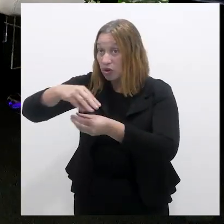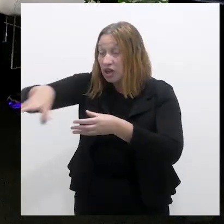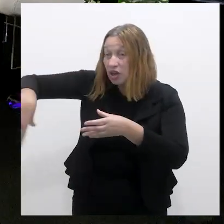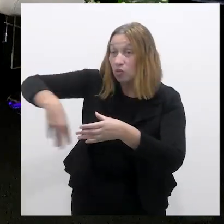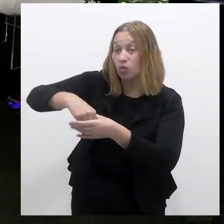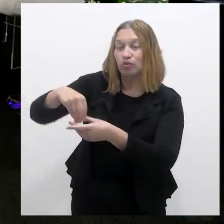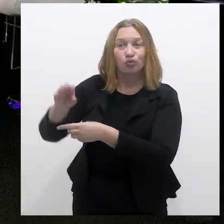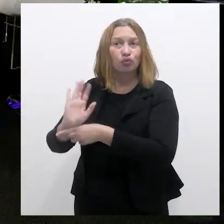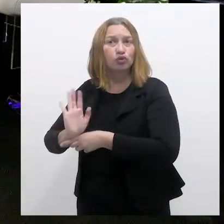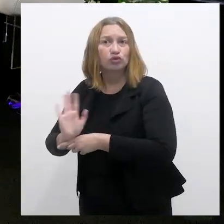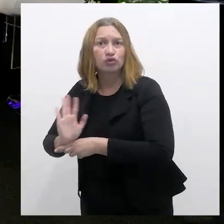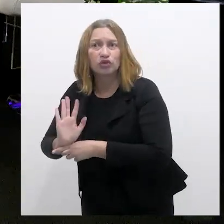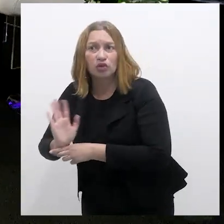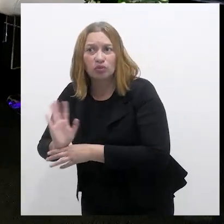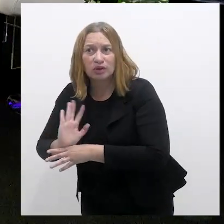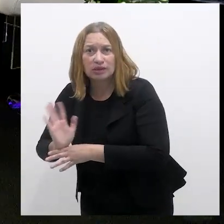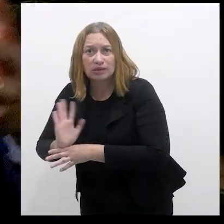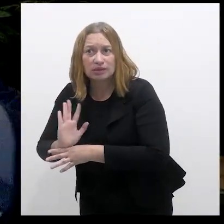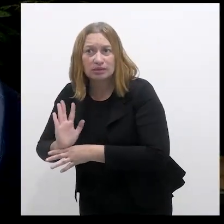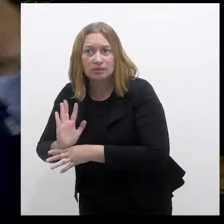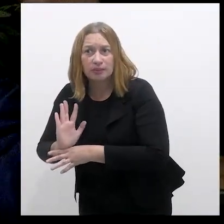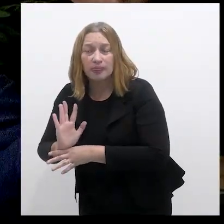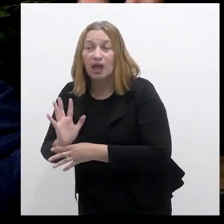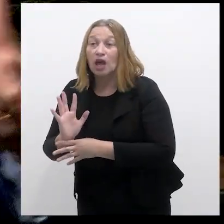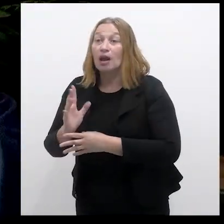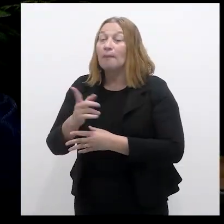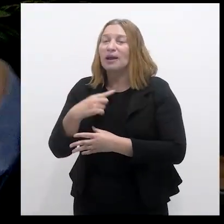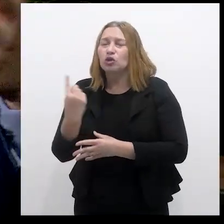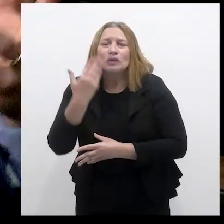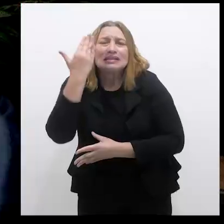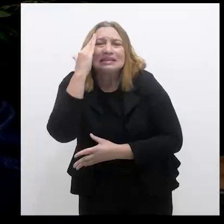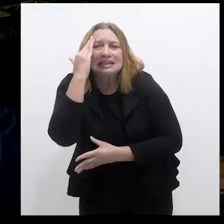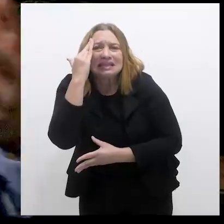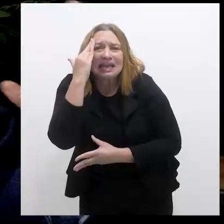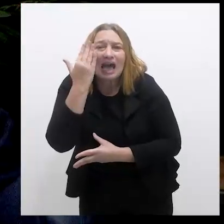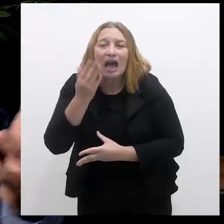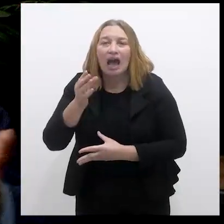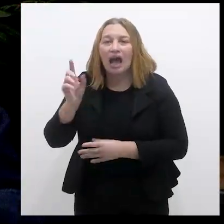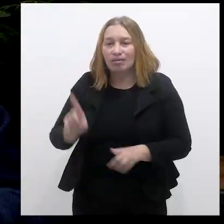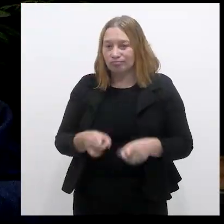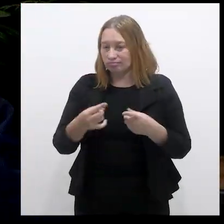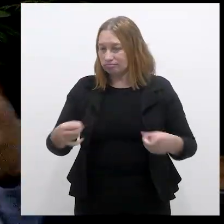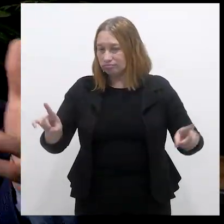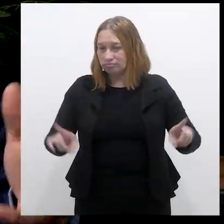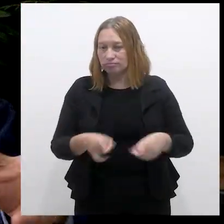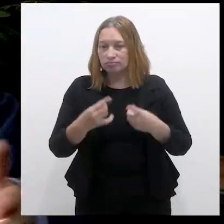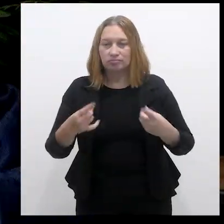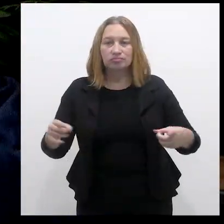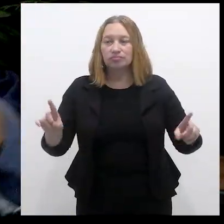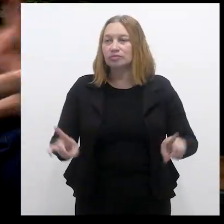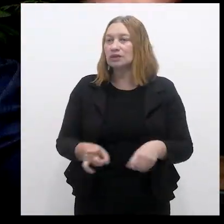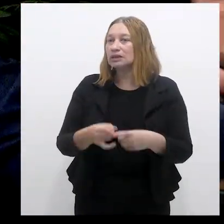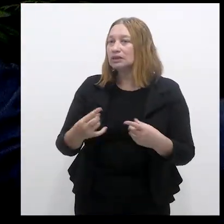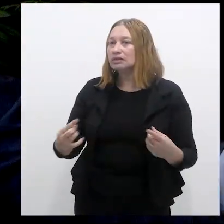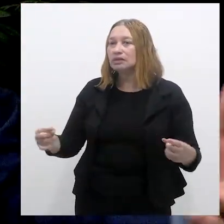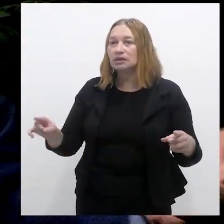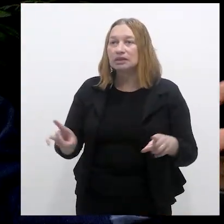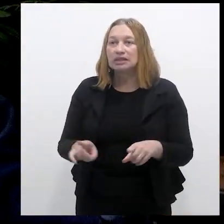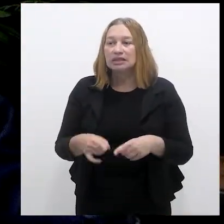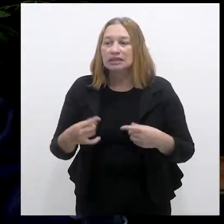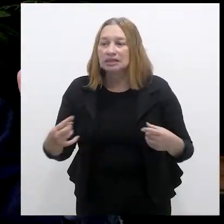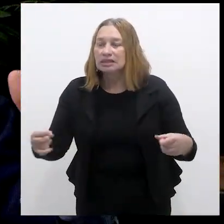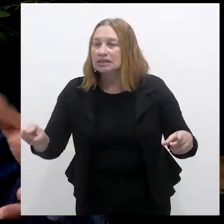os filmes, né? E na forma da gente compreender a música, daquela